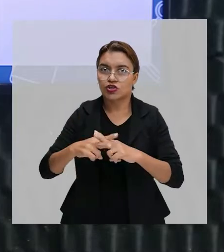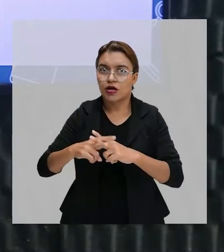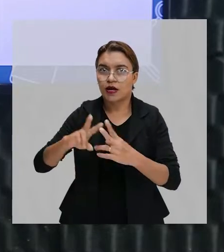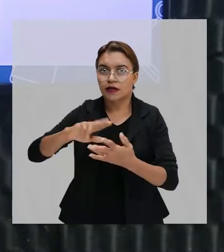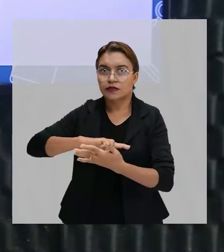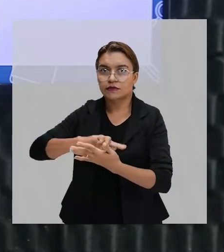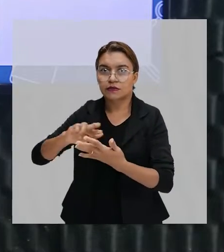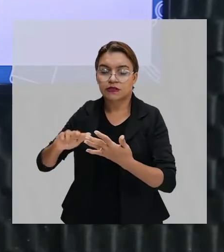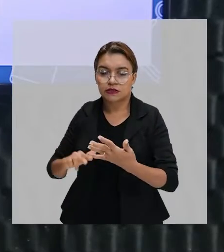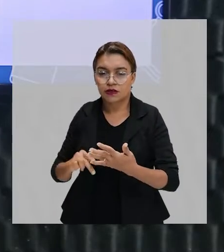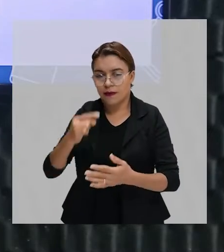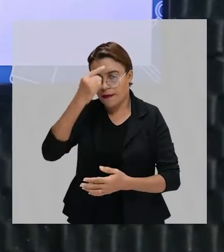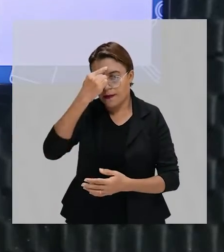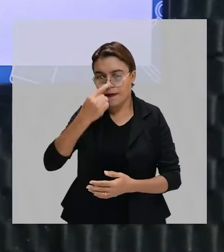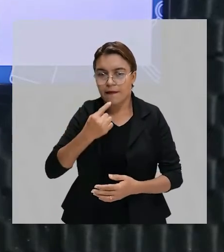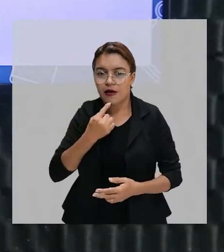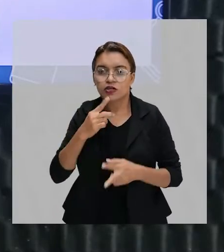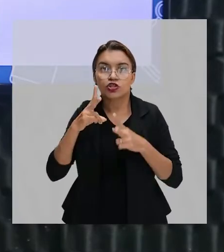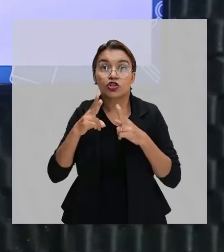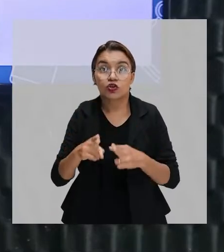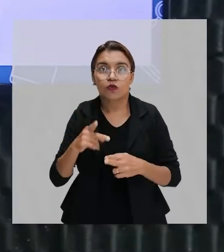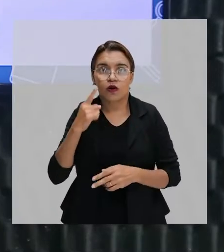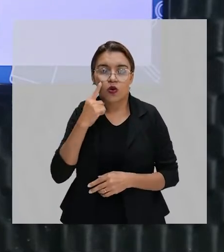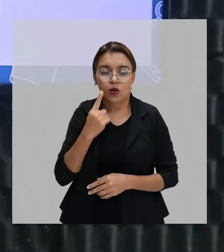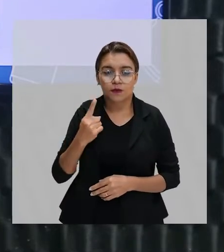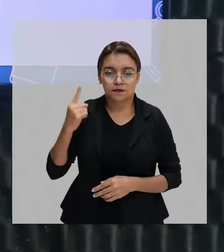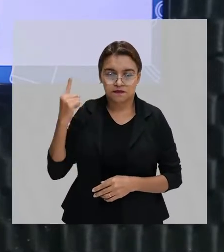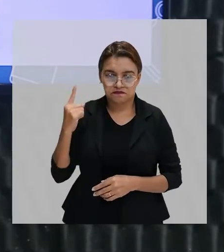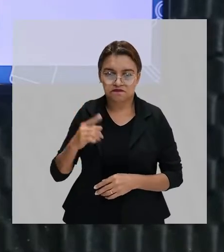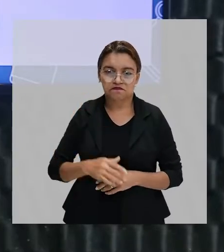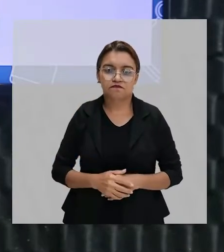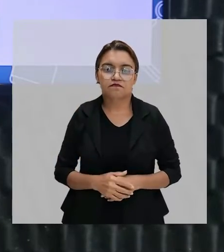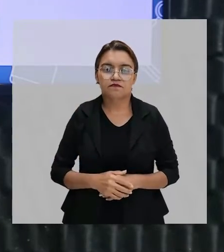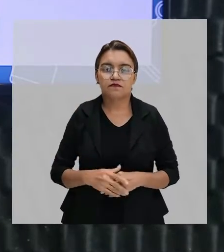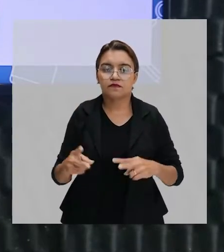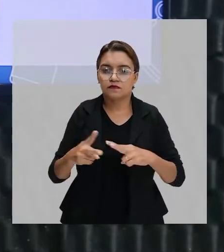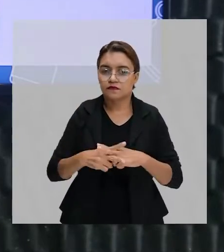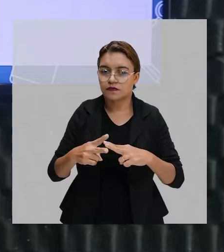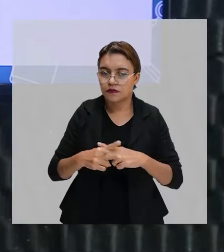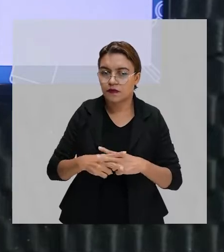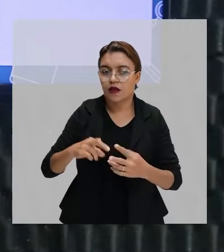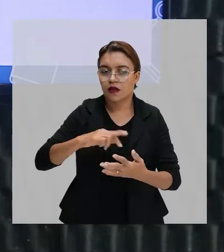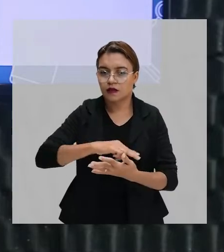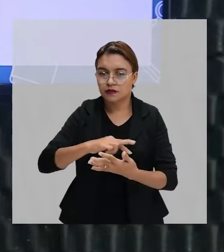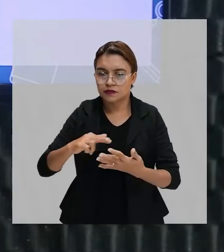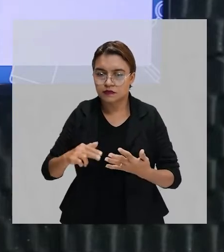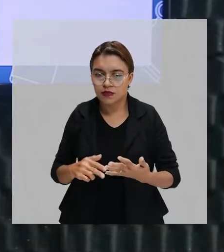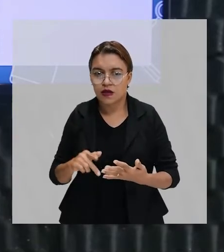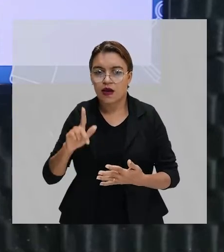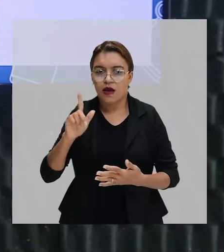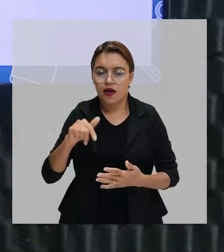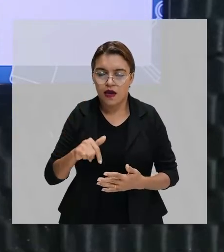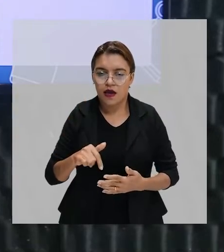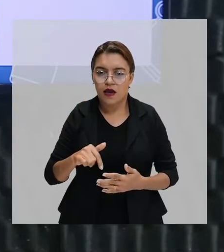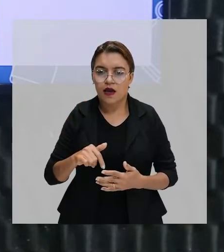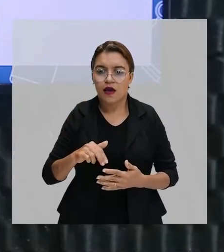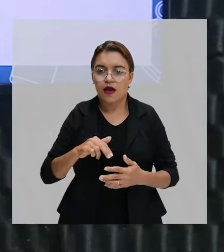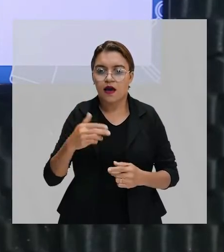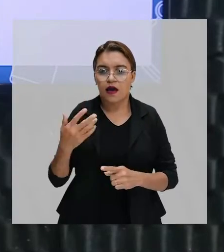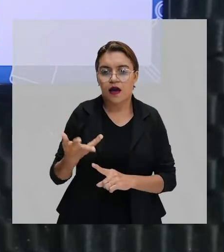imagem mesmo imagem anterior podemos dizer que as artes Marcial referência A Arte da Guerra